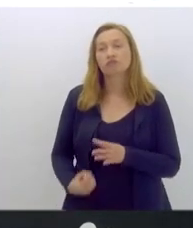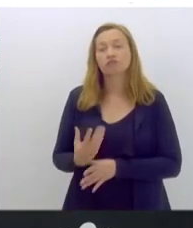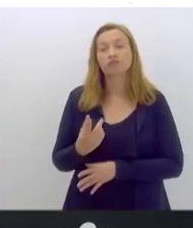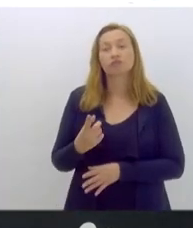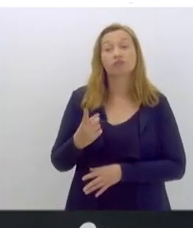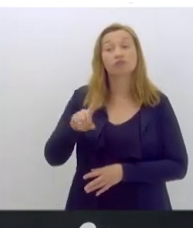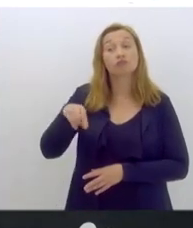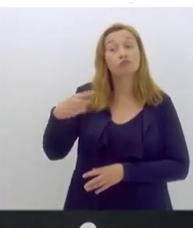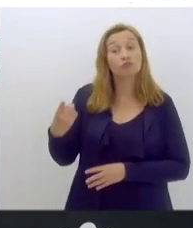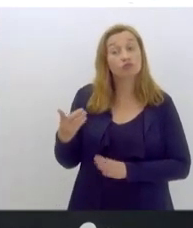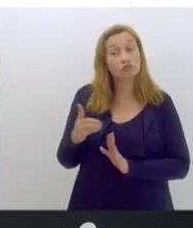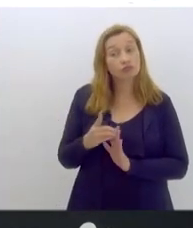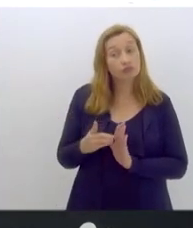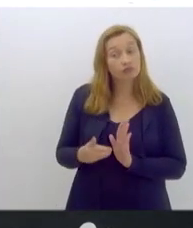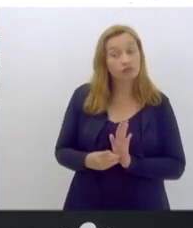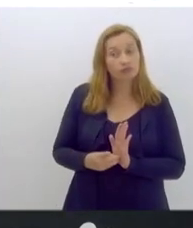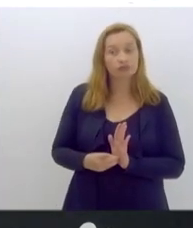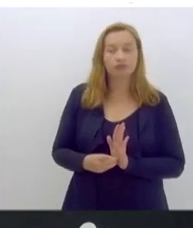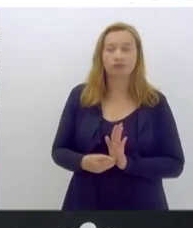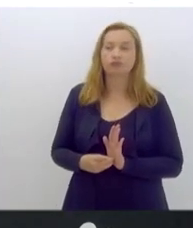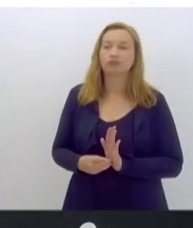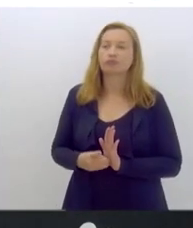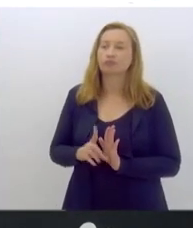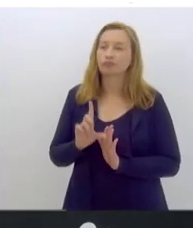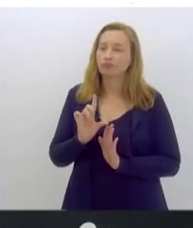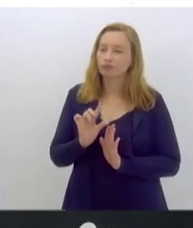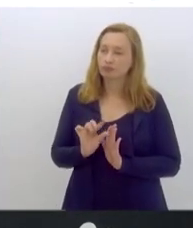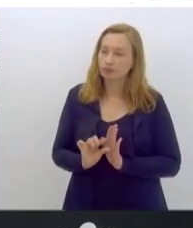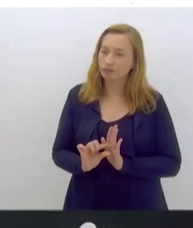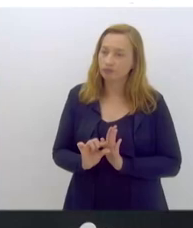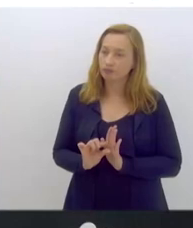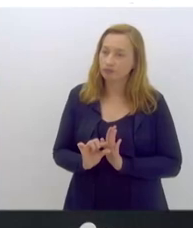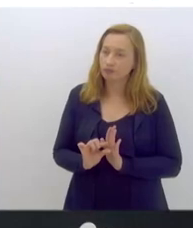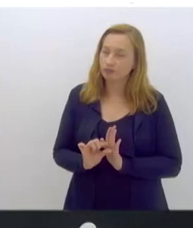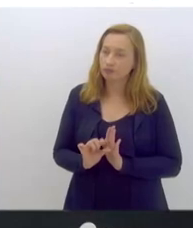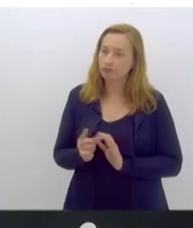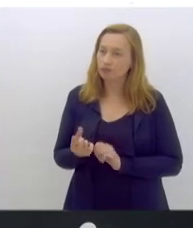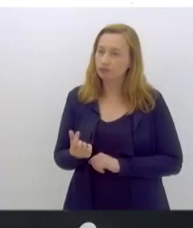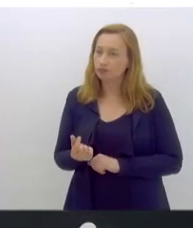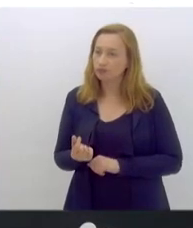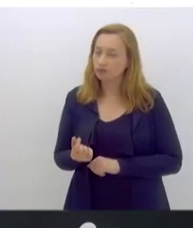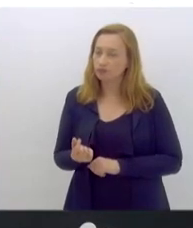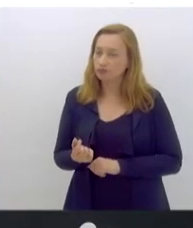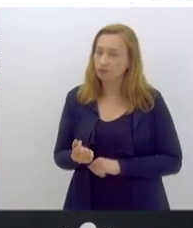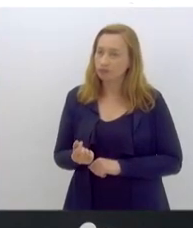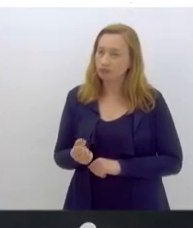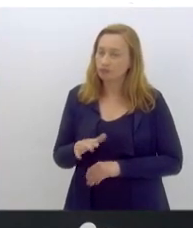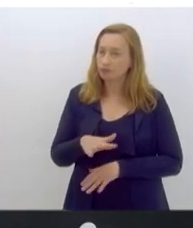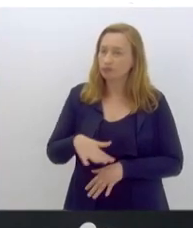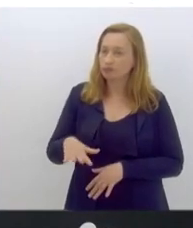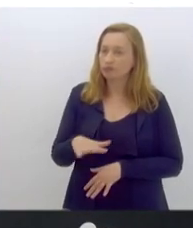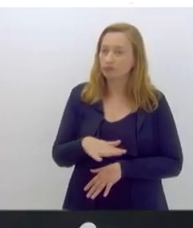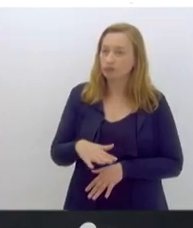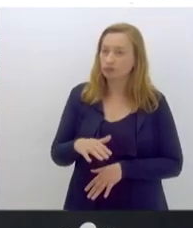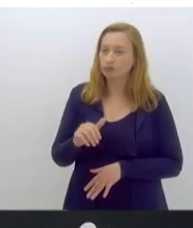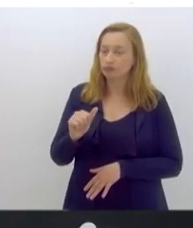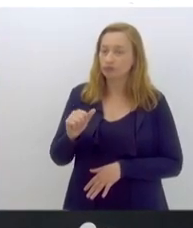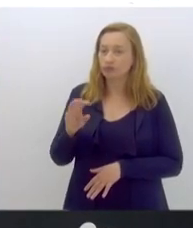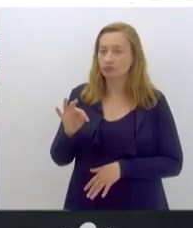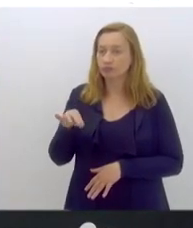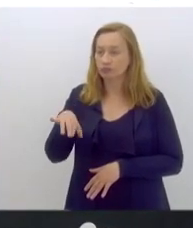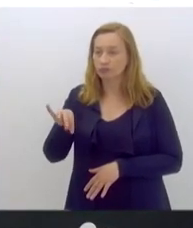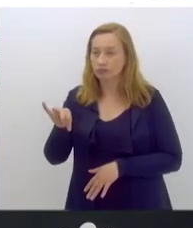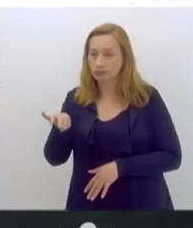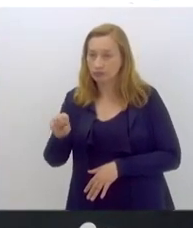outro decreto reduzindo a mais de valor agregado do setor atacadista de